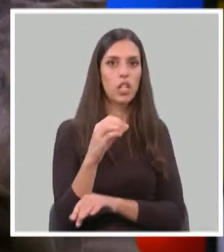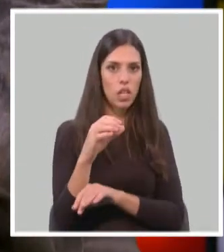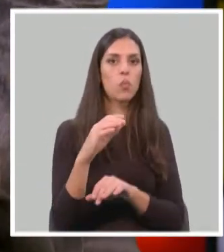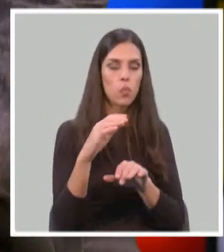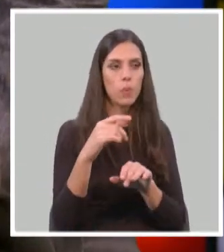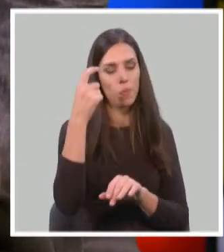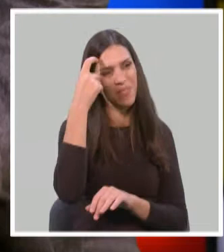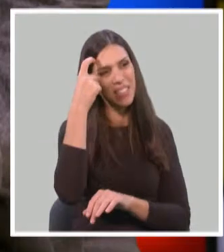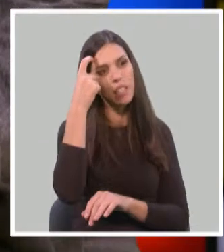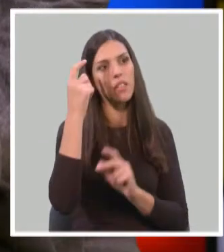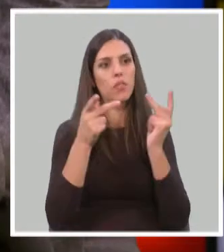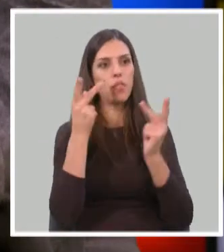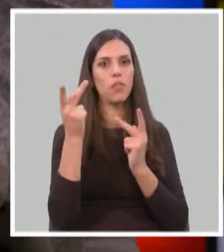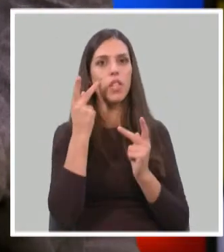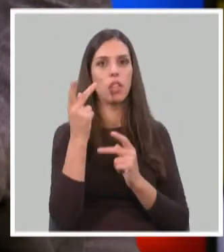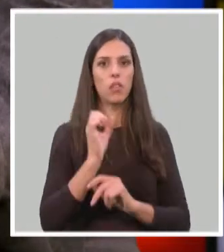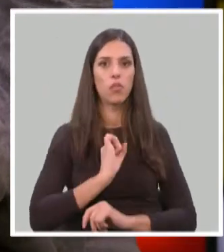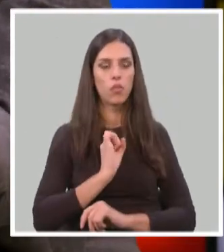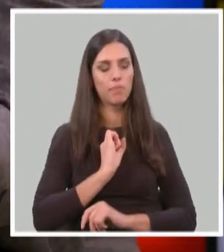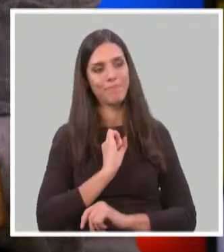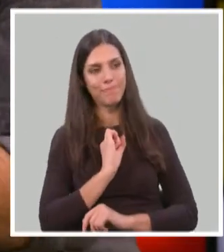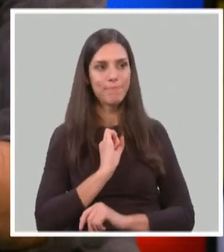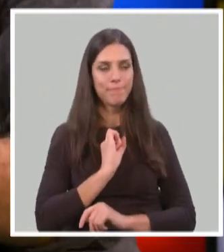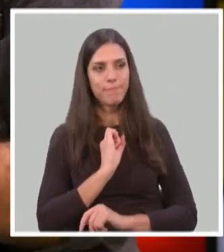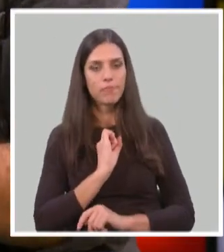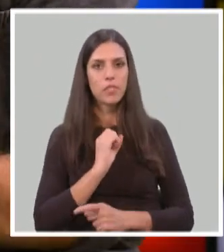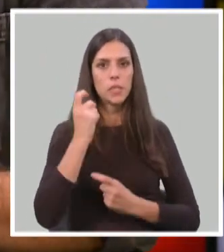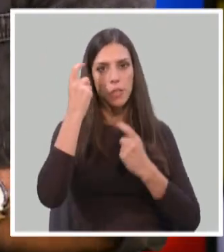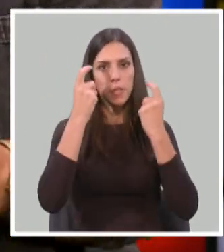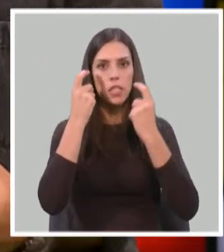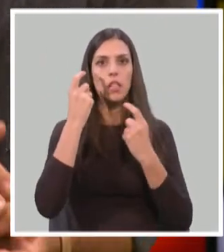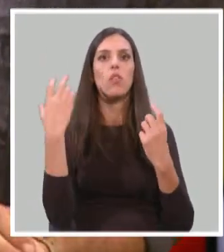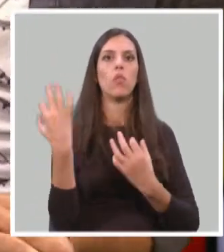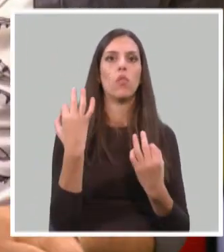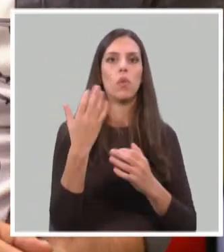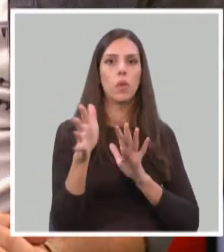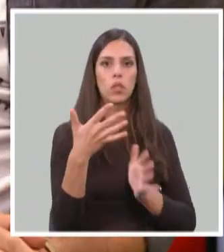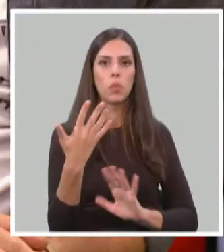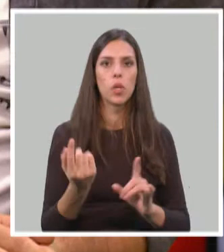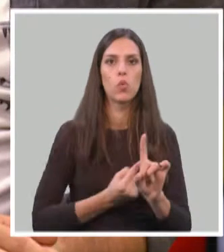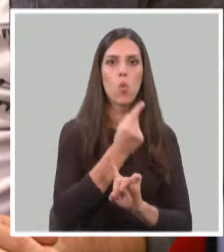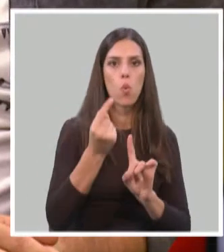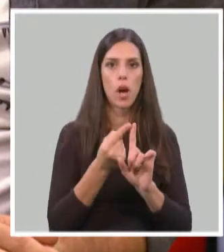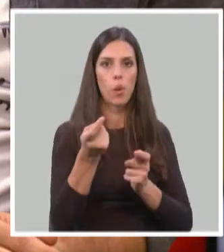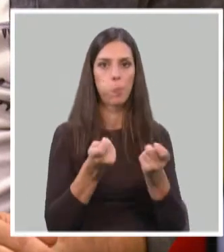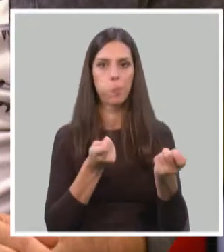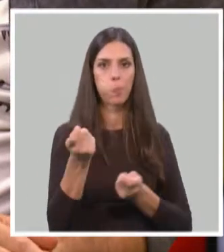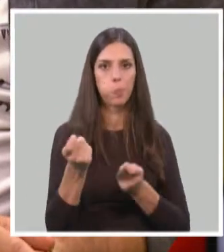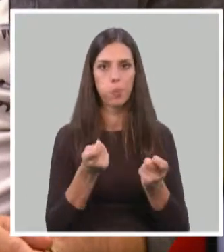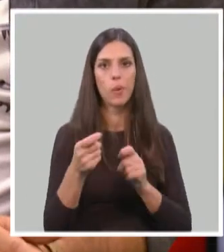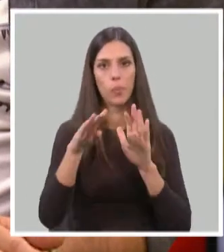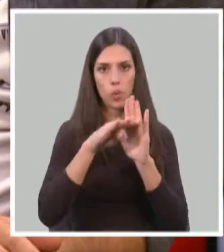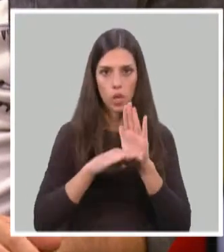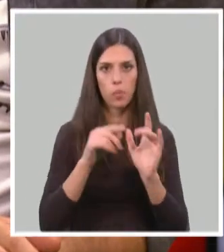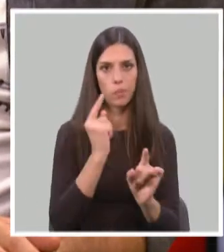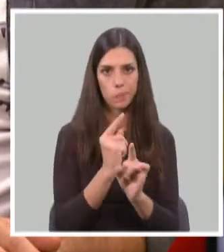e pus-me a pensar na vida. Tive praticamente um ano a coordenar o 5 para a meia-noite. Gostei muito